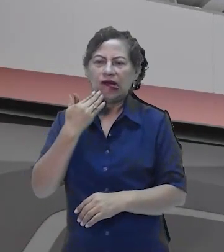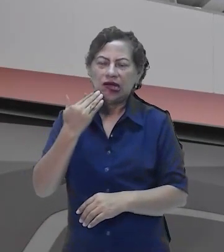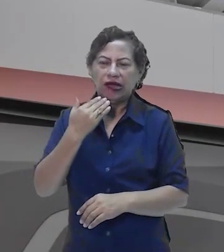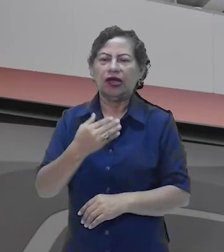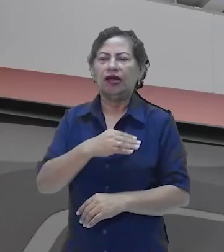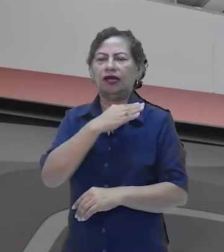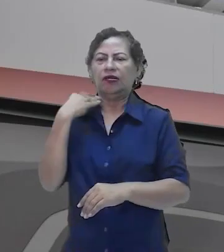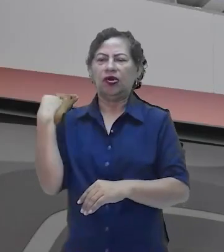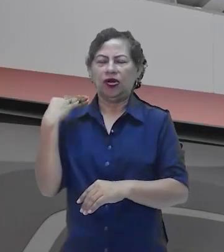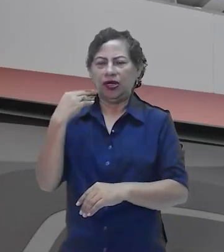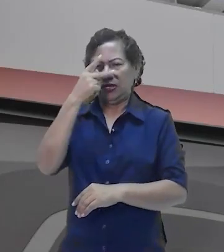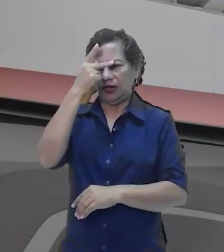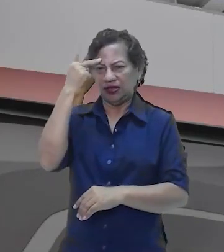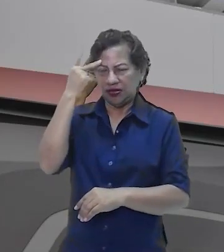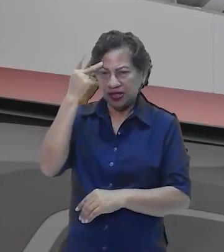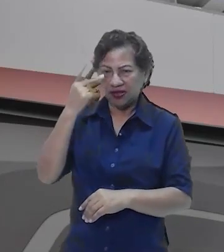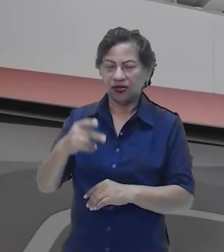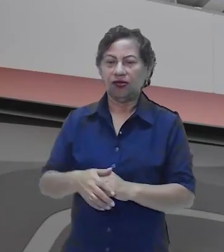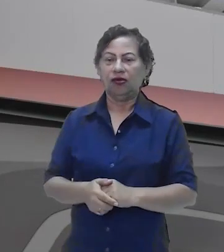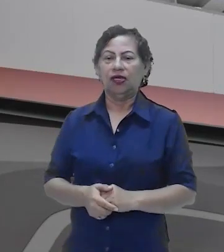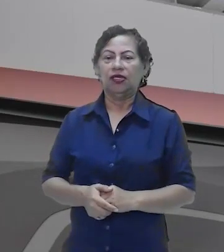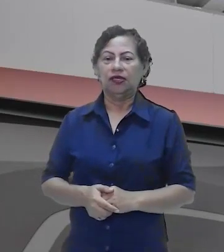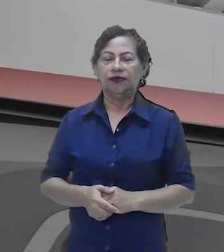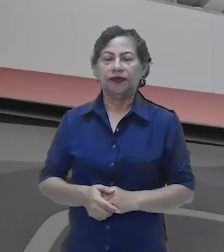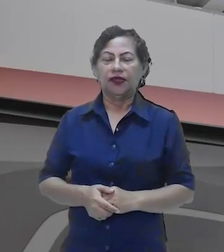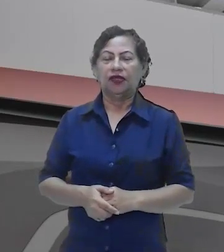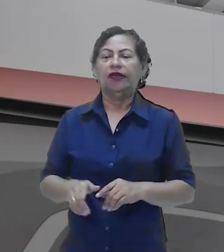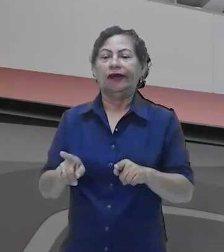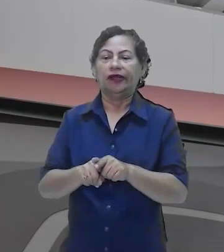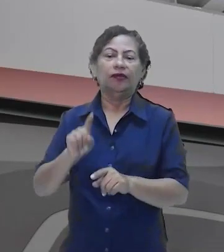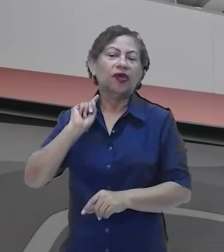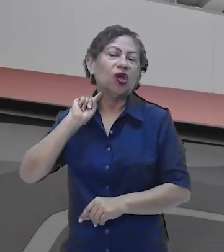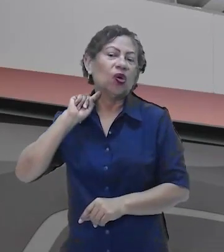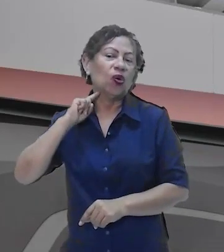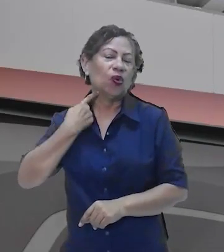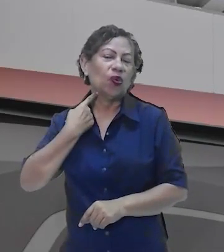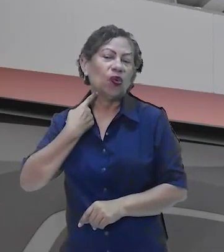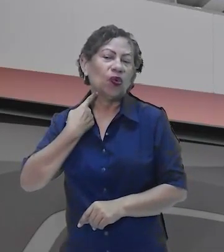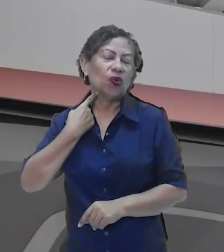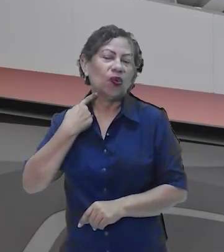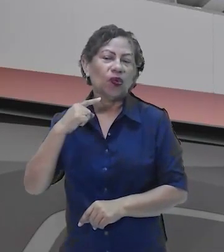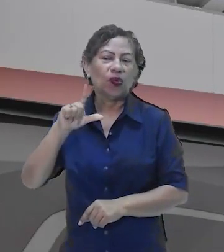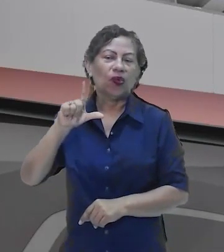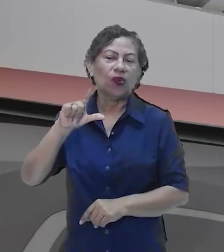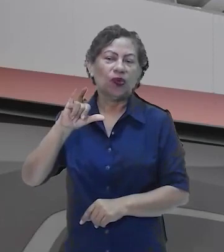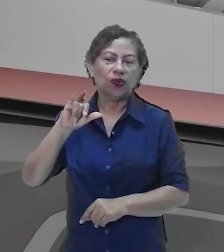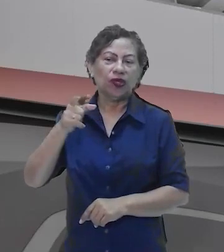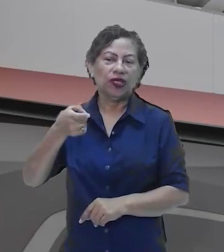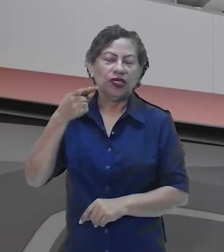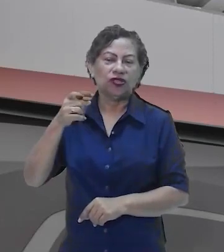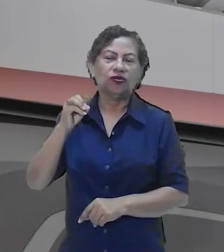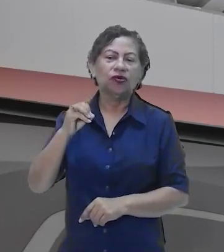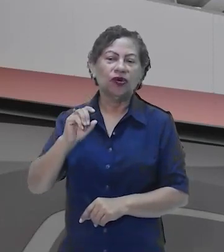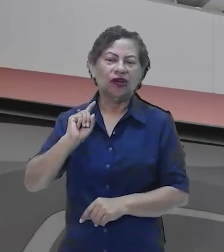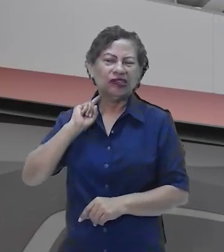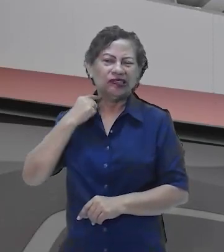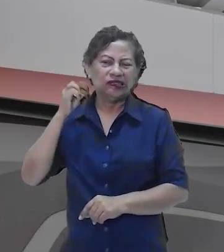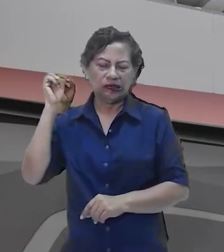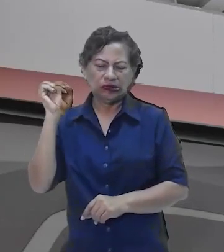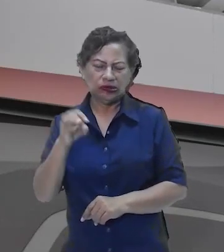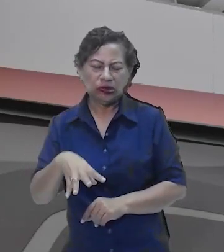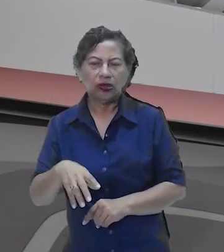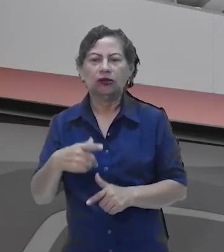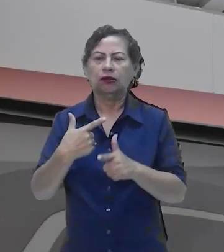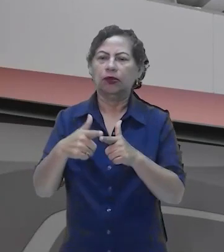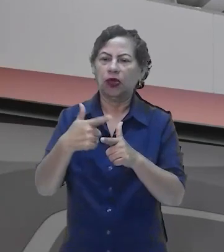vivenciado. A questão do lixo urbano, tudo bem, é outro ponto importante, é outro